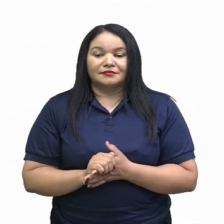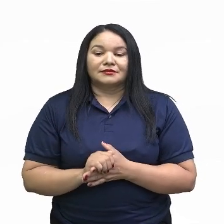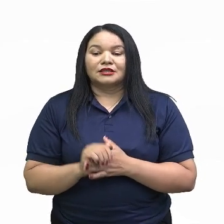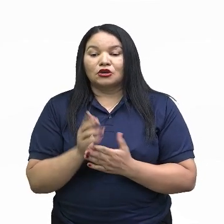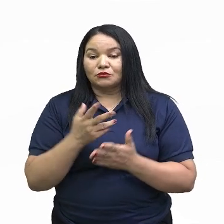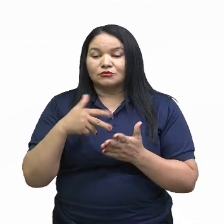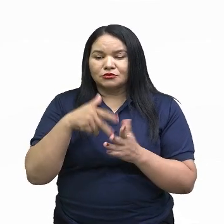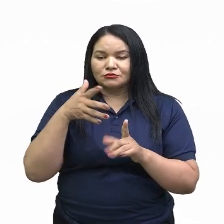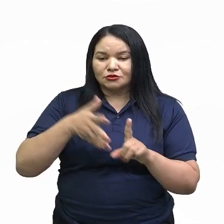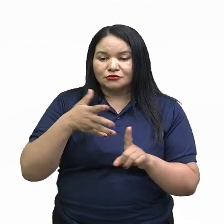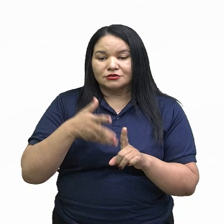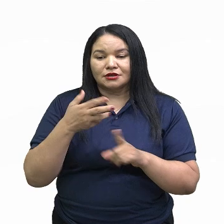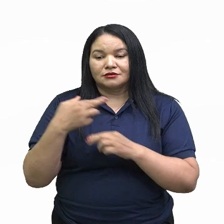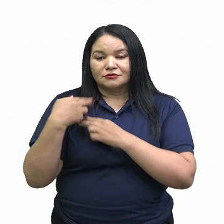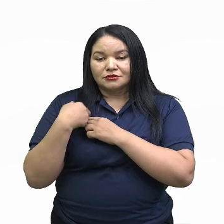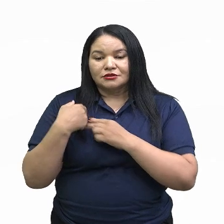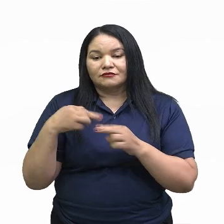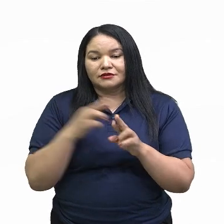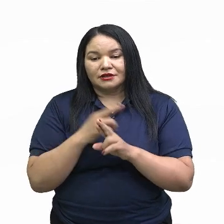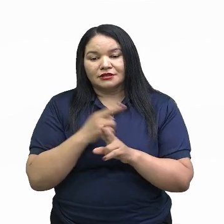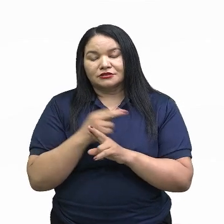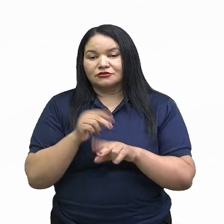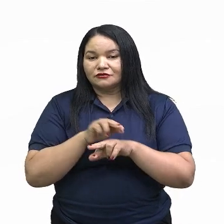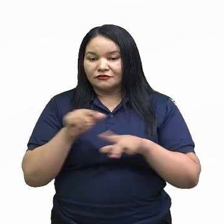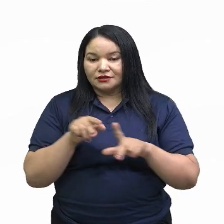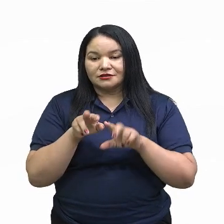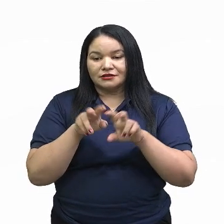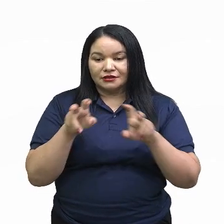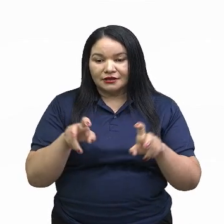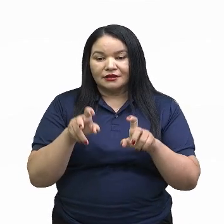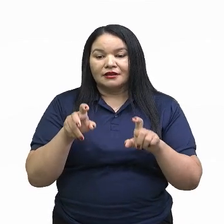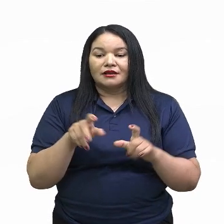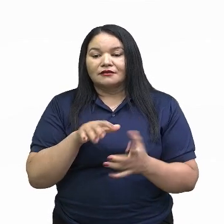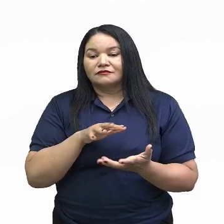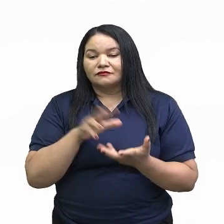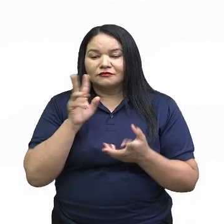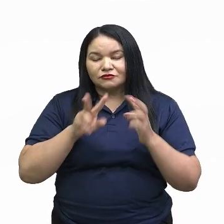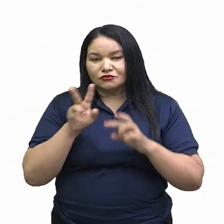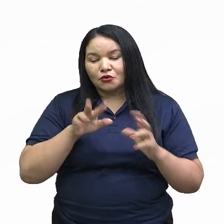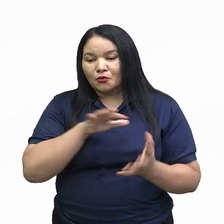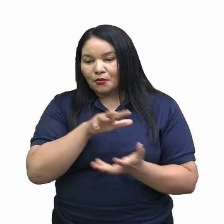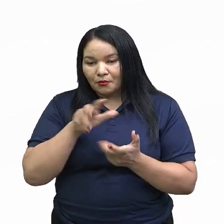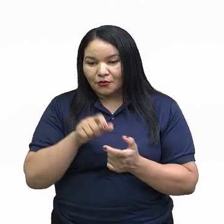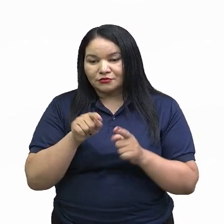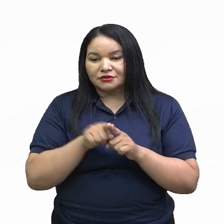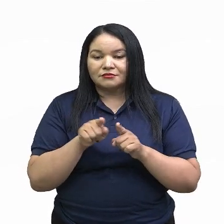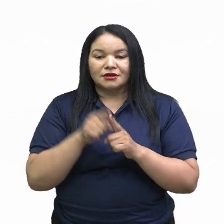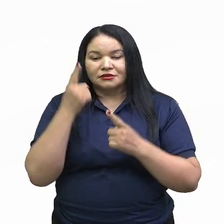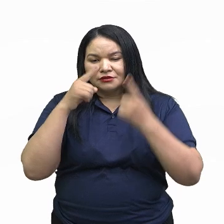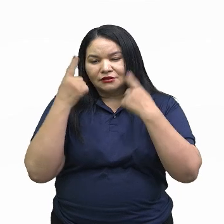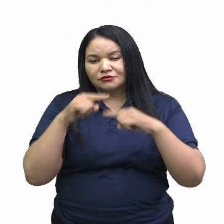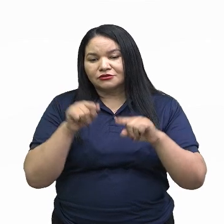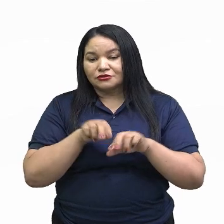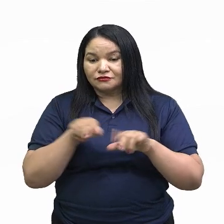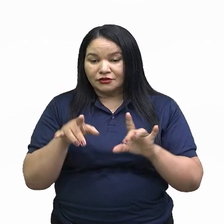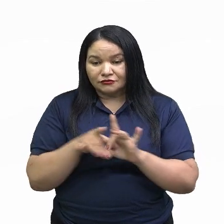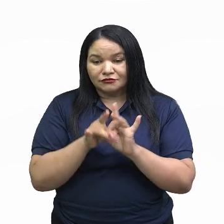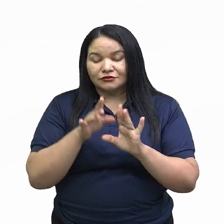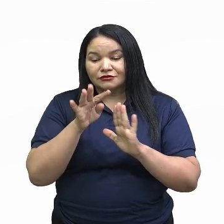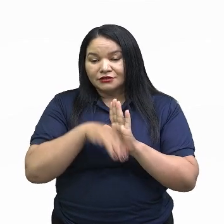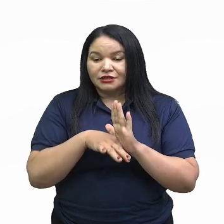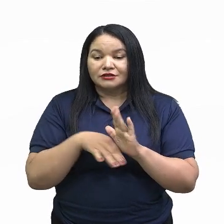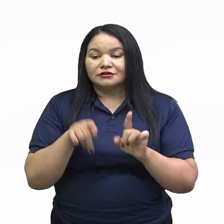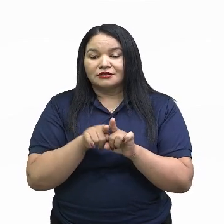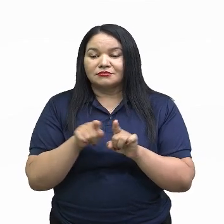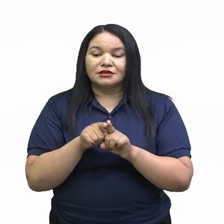posicionamentos discursivos, responsáveis em relação às diversas temáticas, visões de mundo, ideologias veiculados nos textos